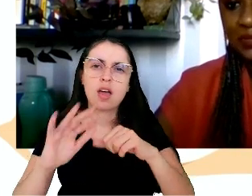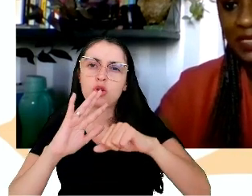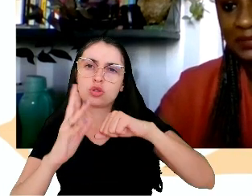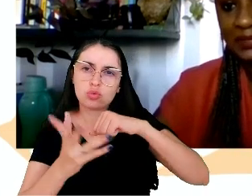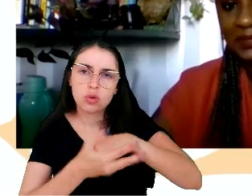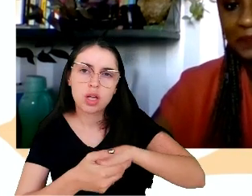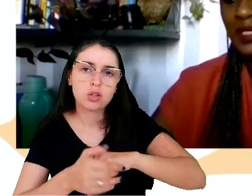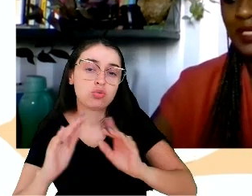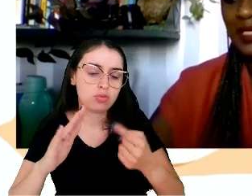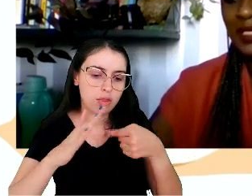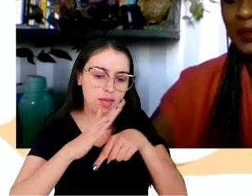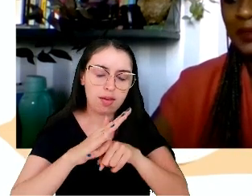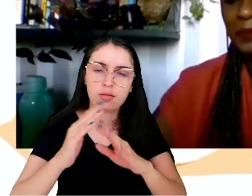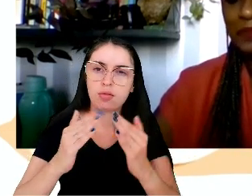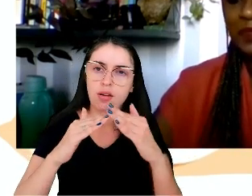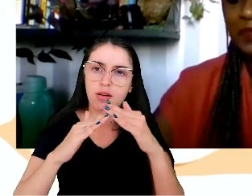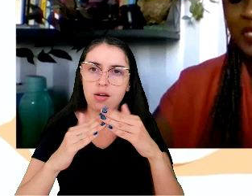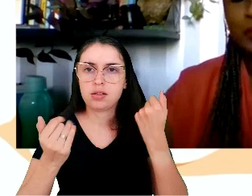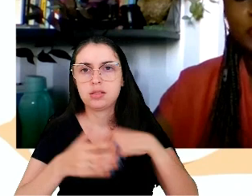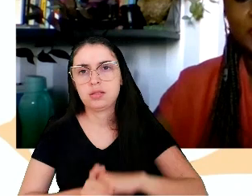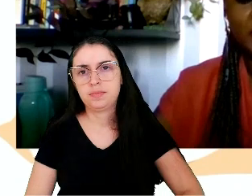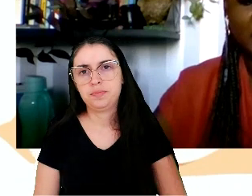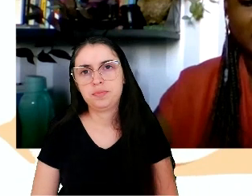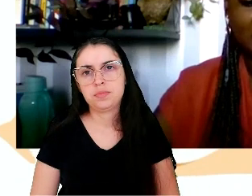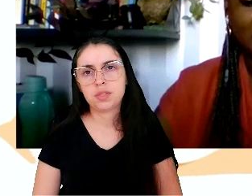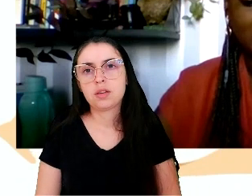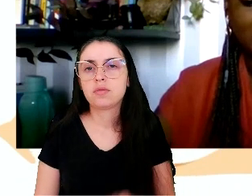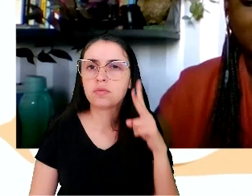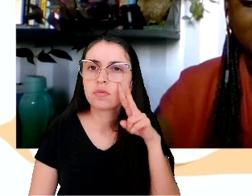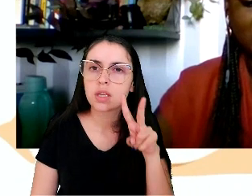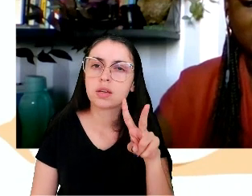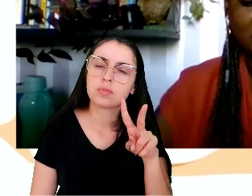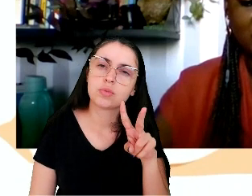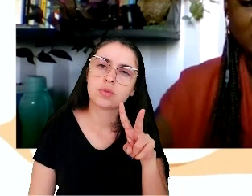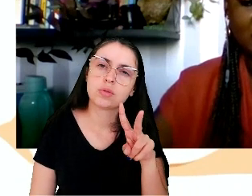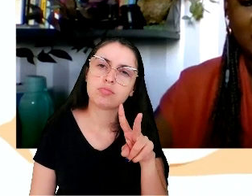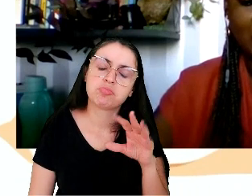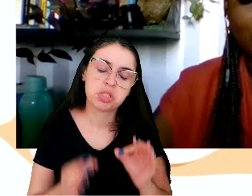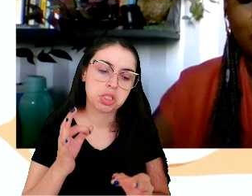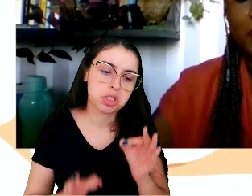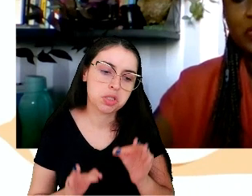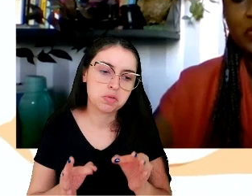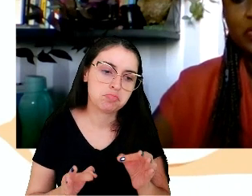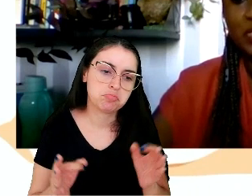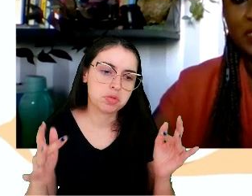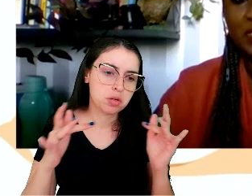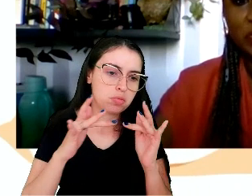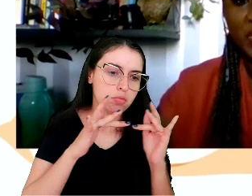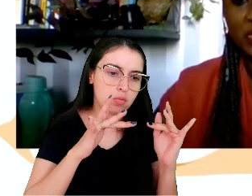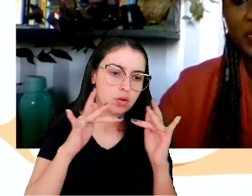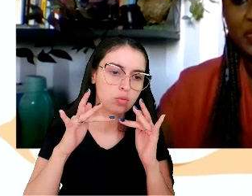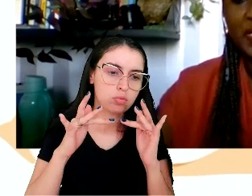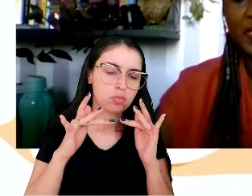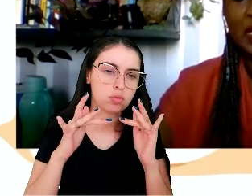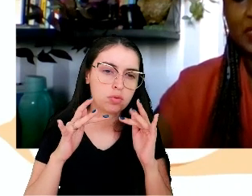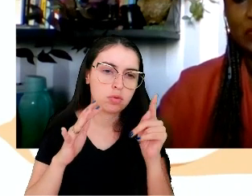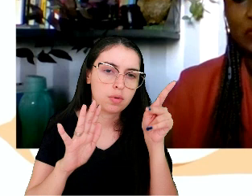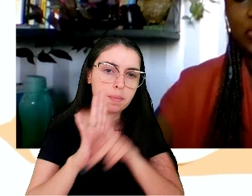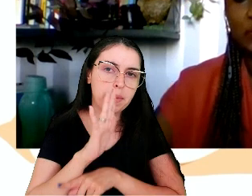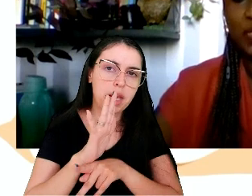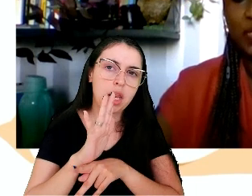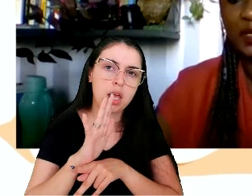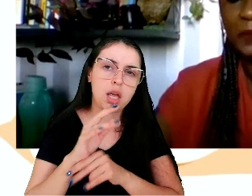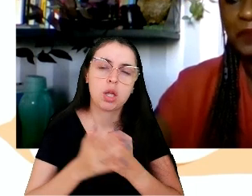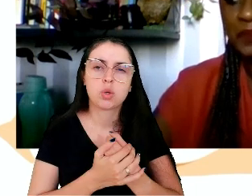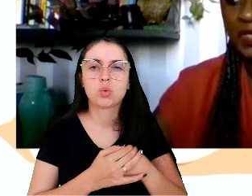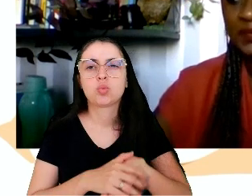das nossas casas. Vemos que as questões relativas a um plano de atendimento integral à